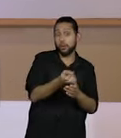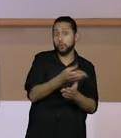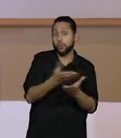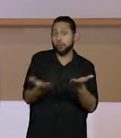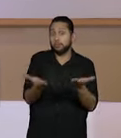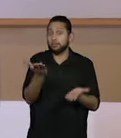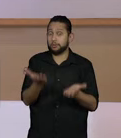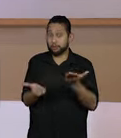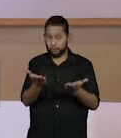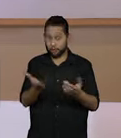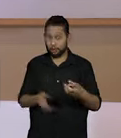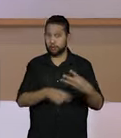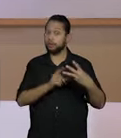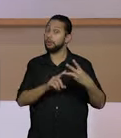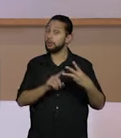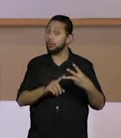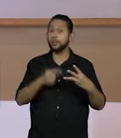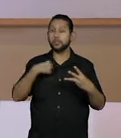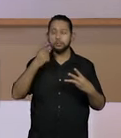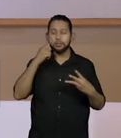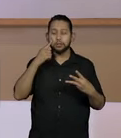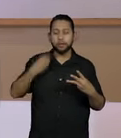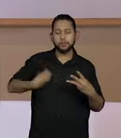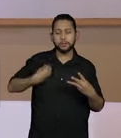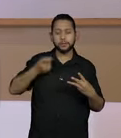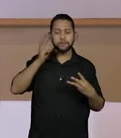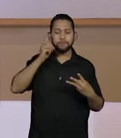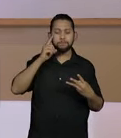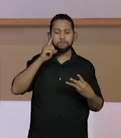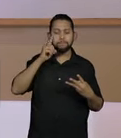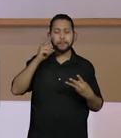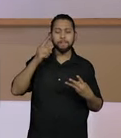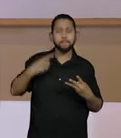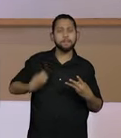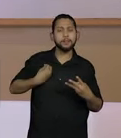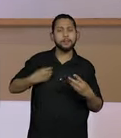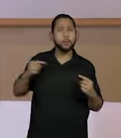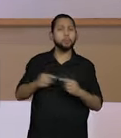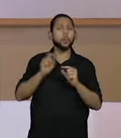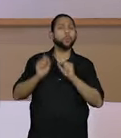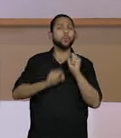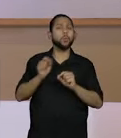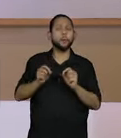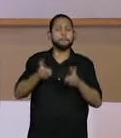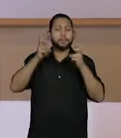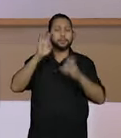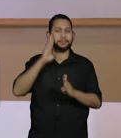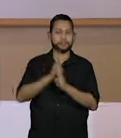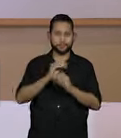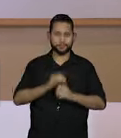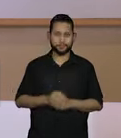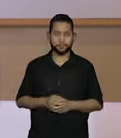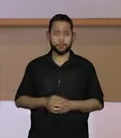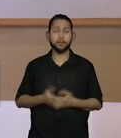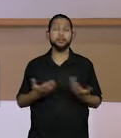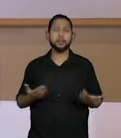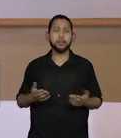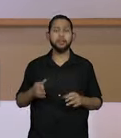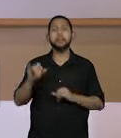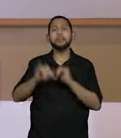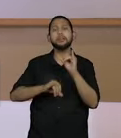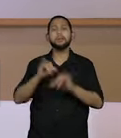interpretá-las com o nosso cotidiano. Como a gente pode dizer que as transformações químicas são representadas? As